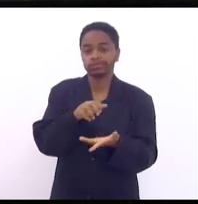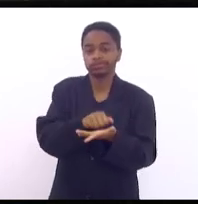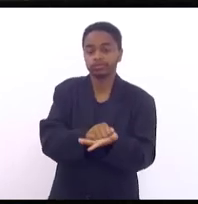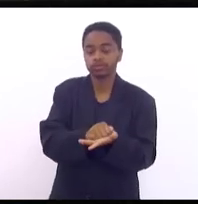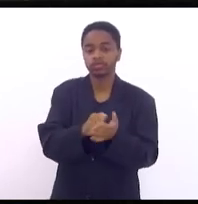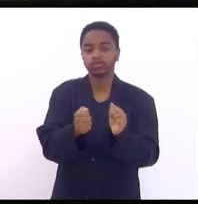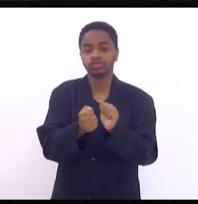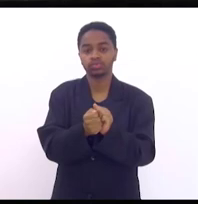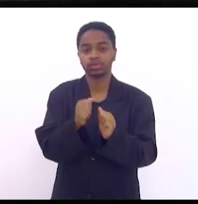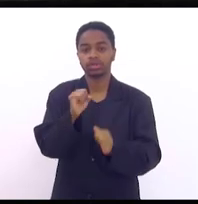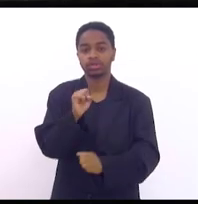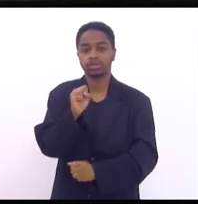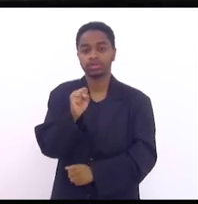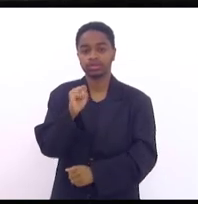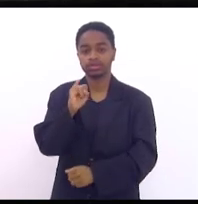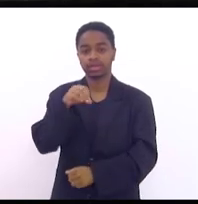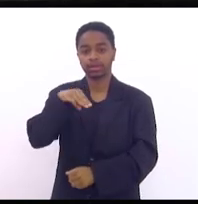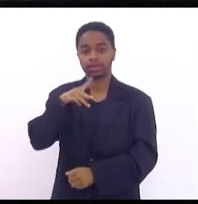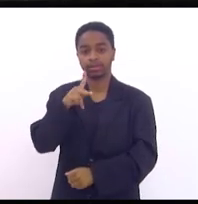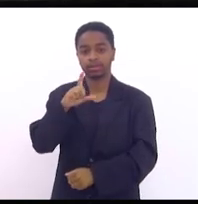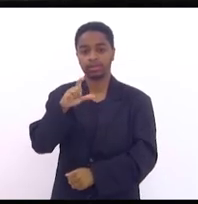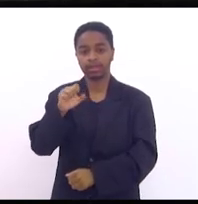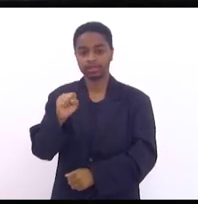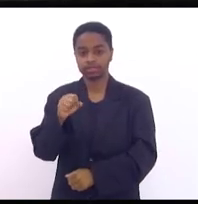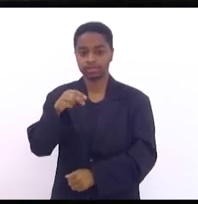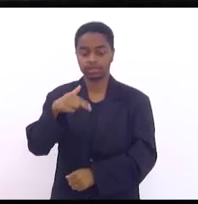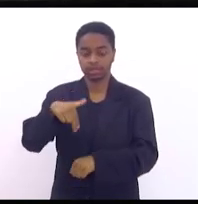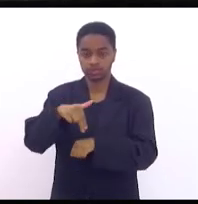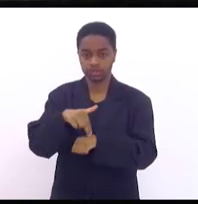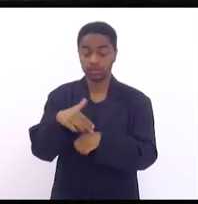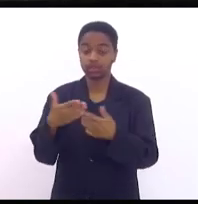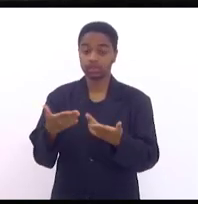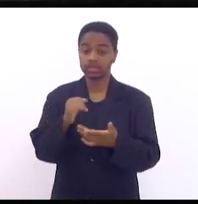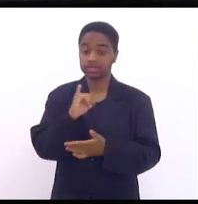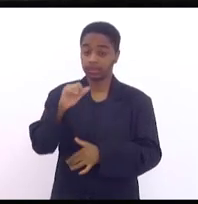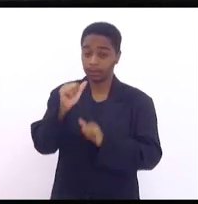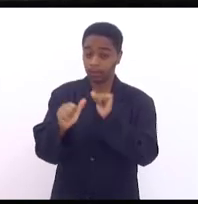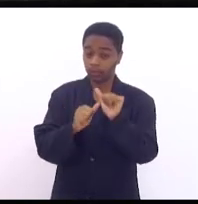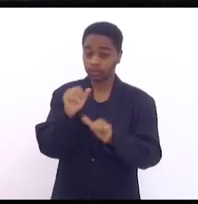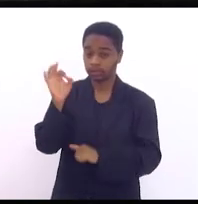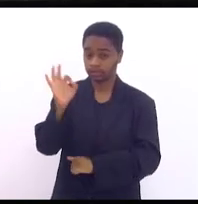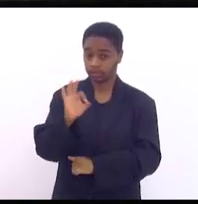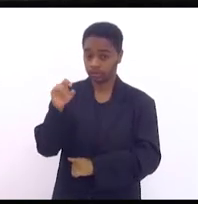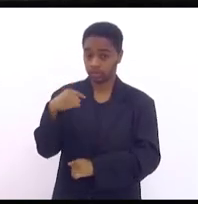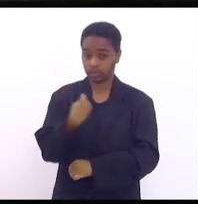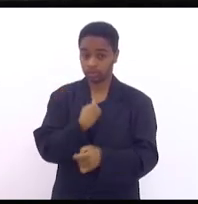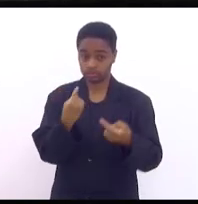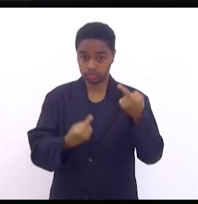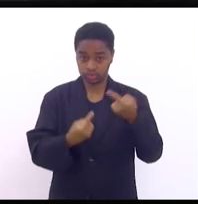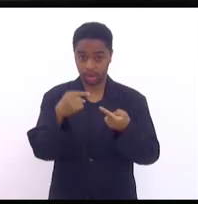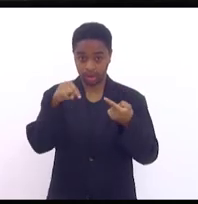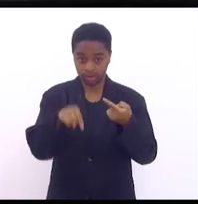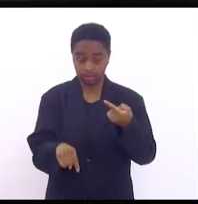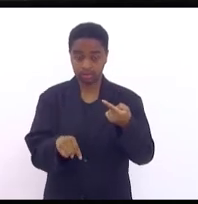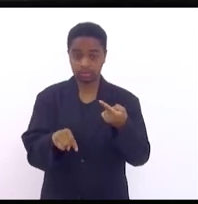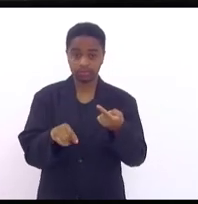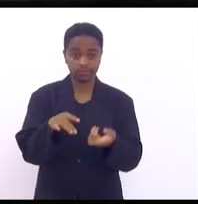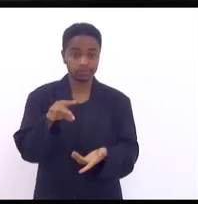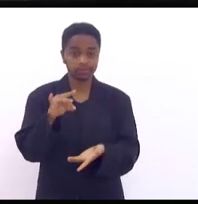Simples Nacional e a alteração da alíquota que nós estamos aqui discutindo não